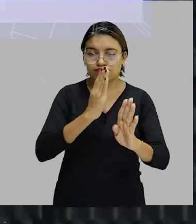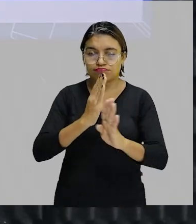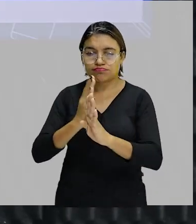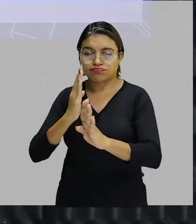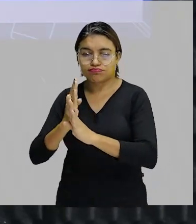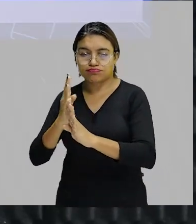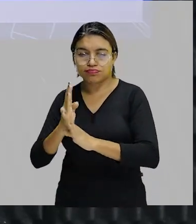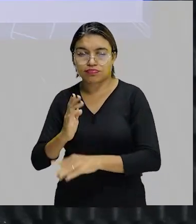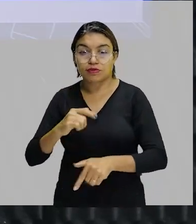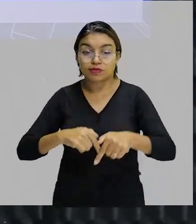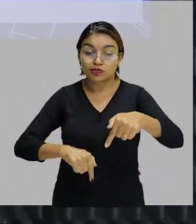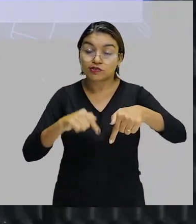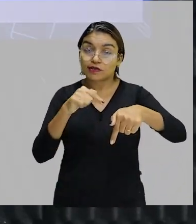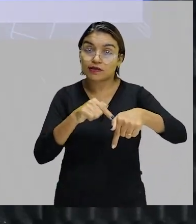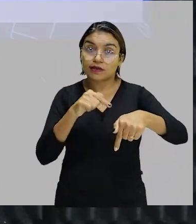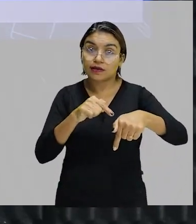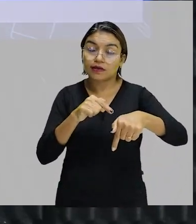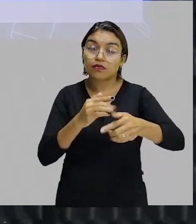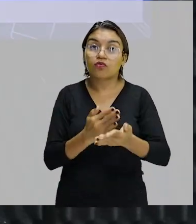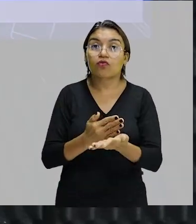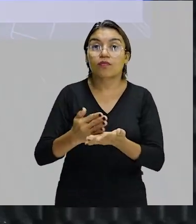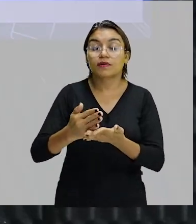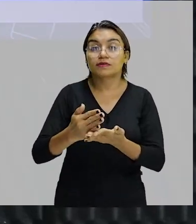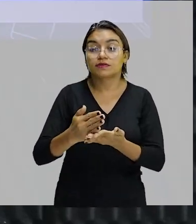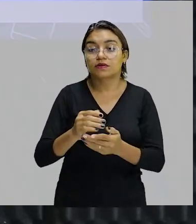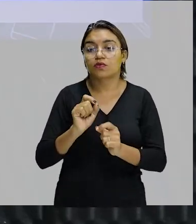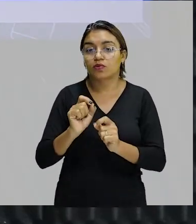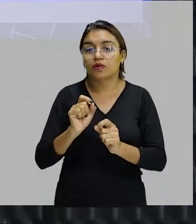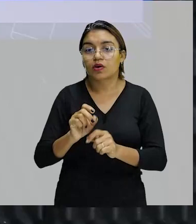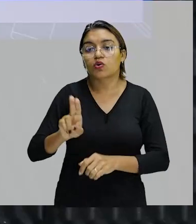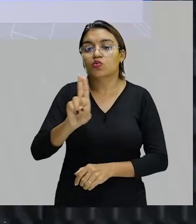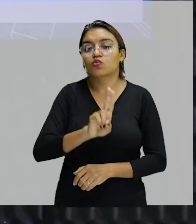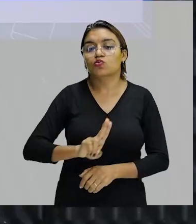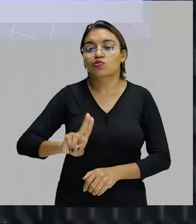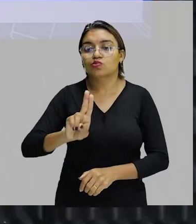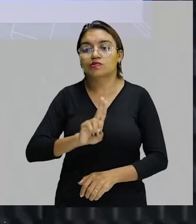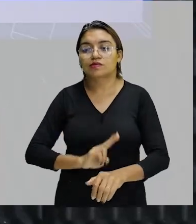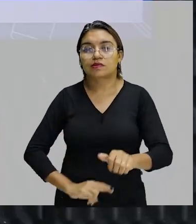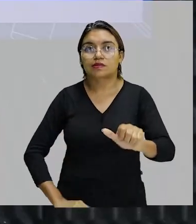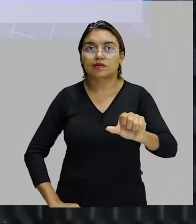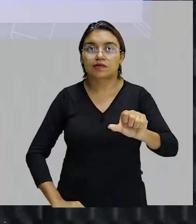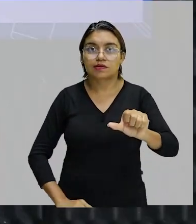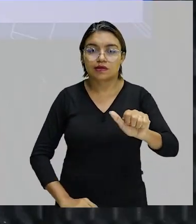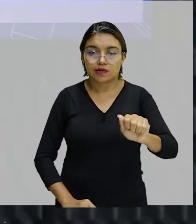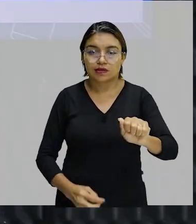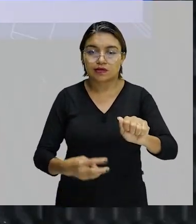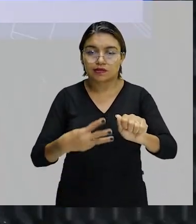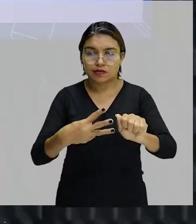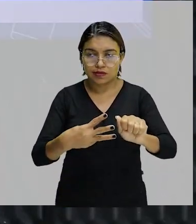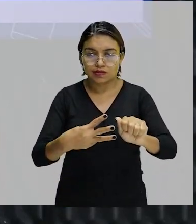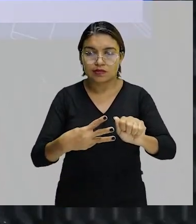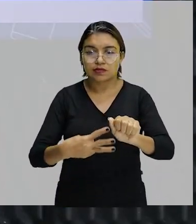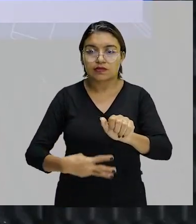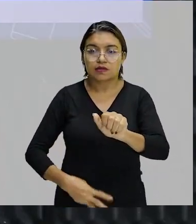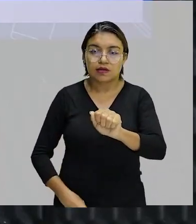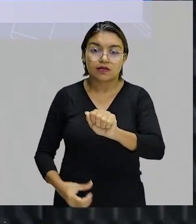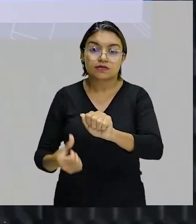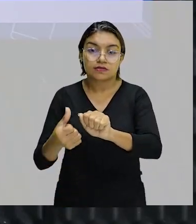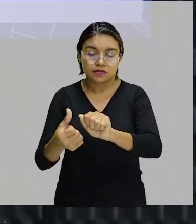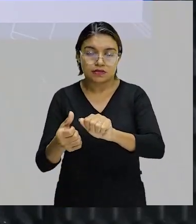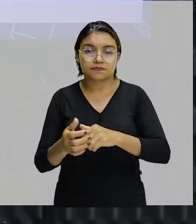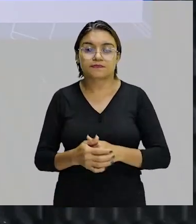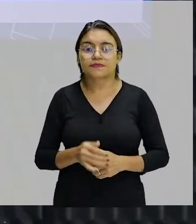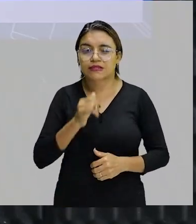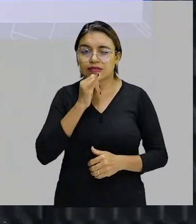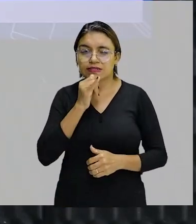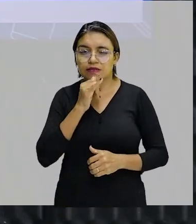razão a partir desses termos que foram informados. Né? Você já aprendeu que eu posso associar 2 termos em uma PG, né?